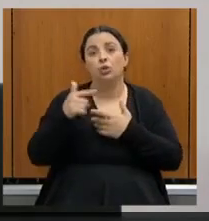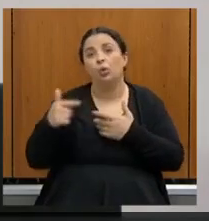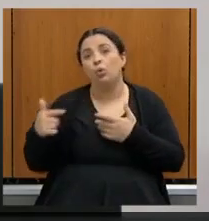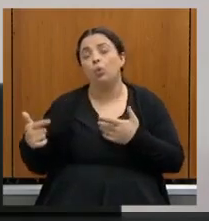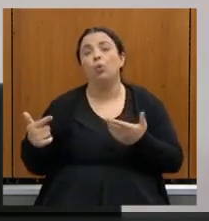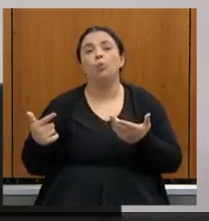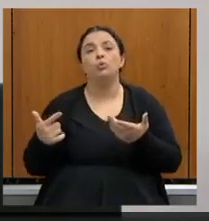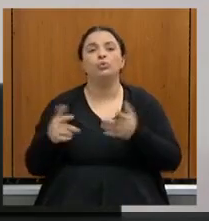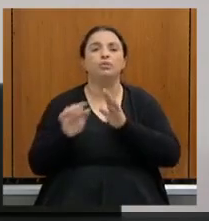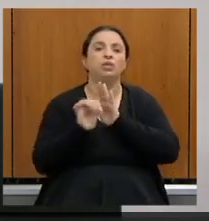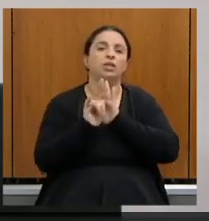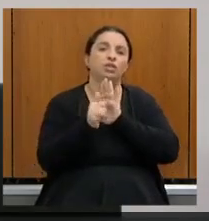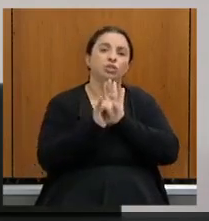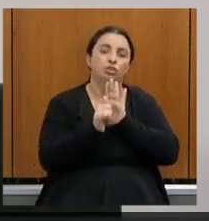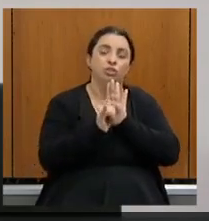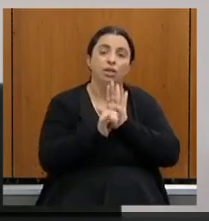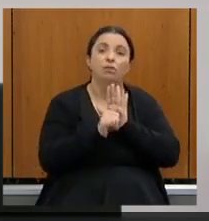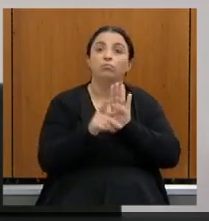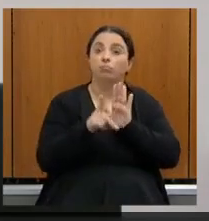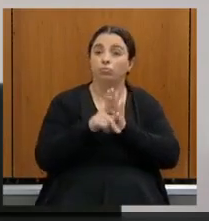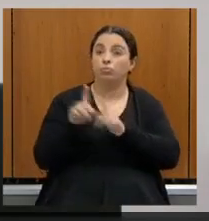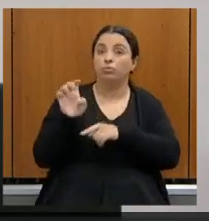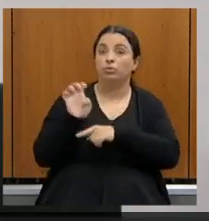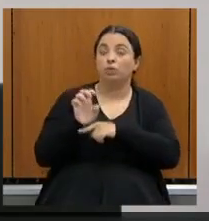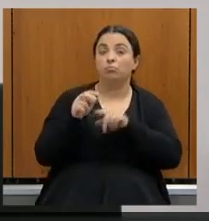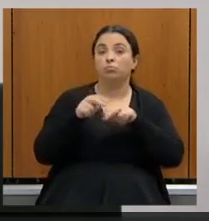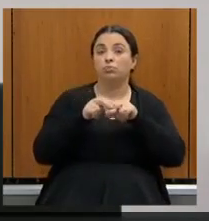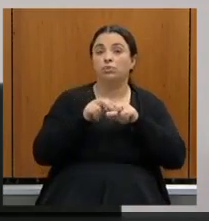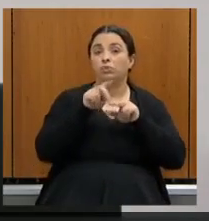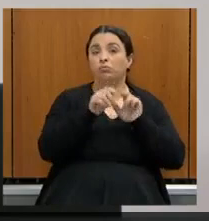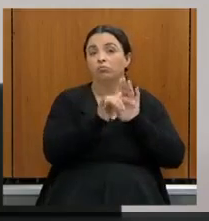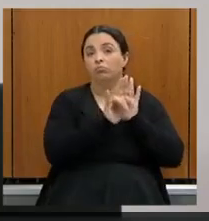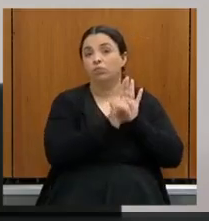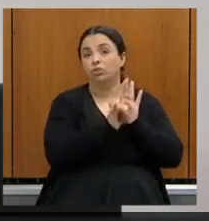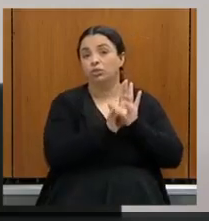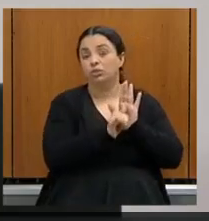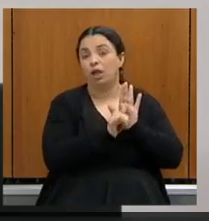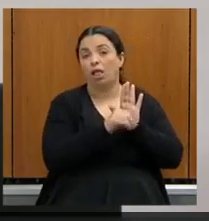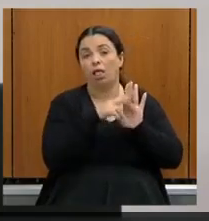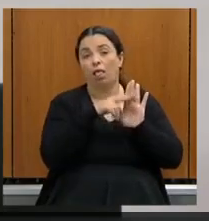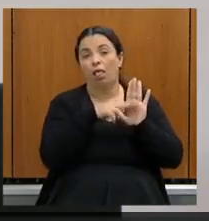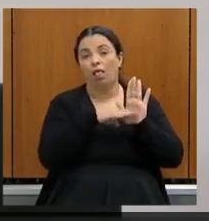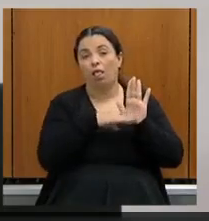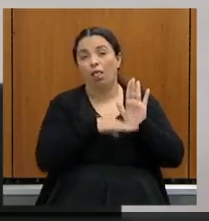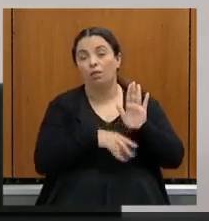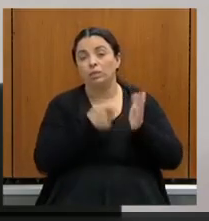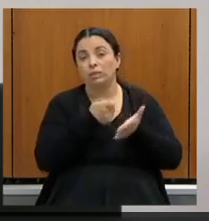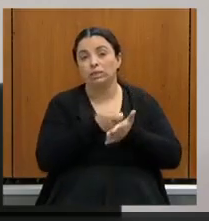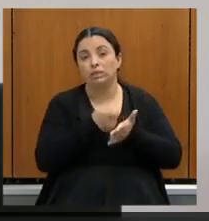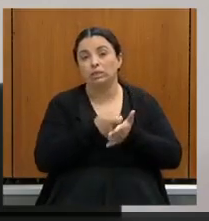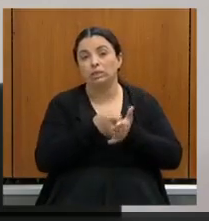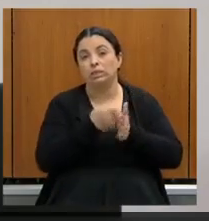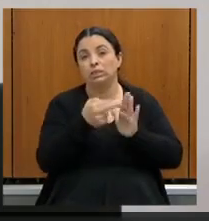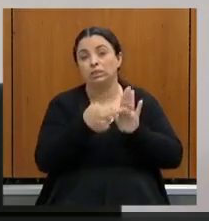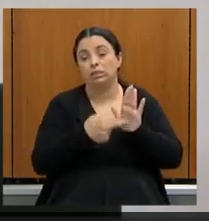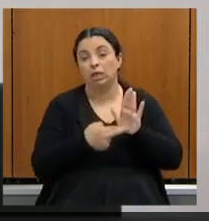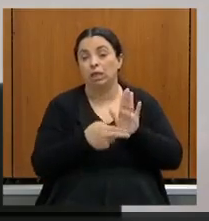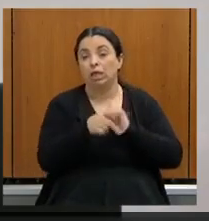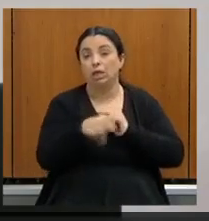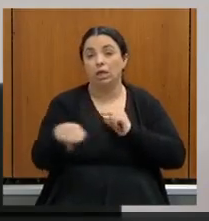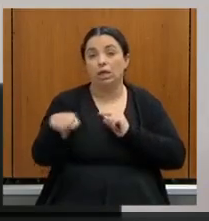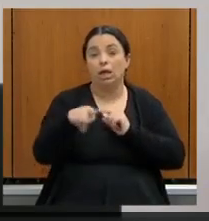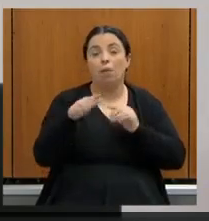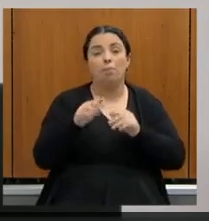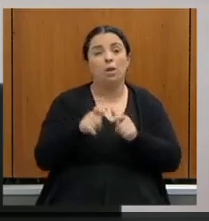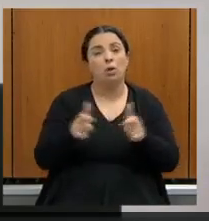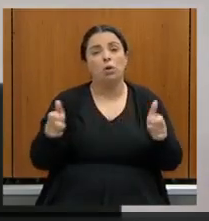editais do Estado porque a grande maioria desses artistas desses